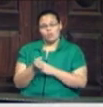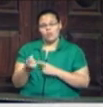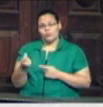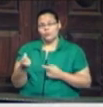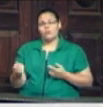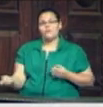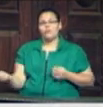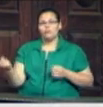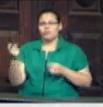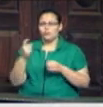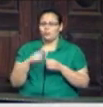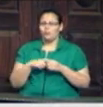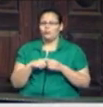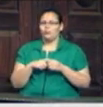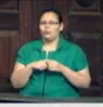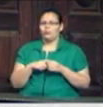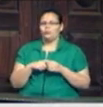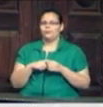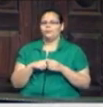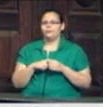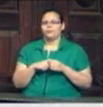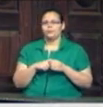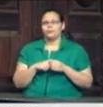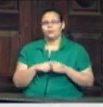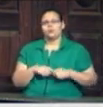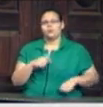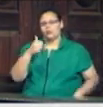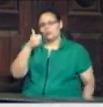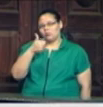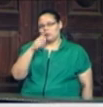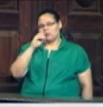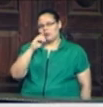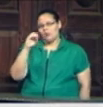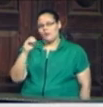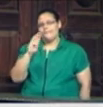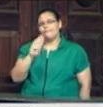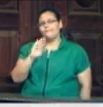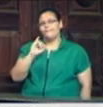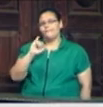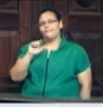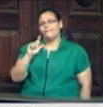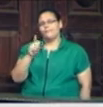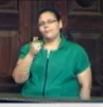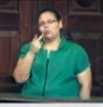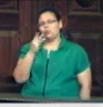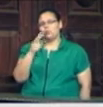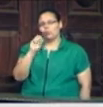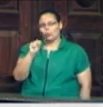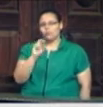devolveu ou entregou ao Tesouro 100 bilhões de reais